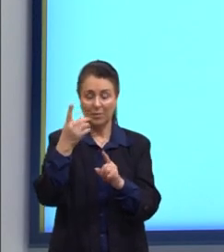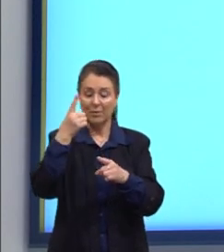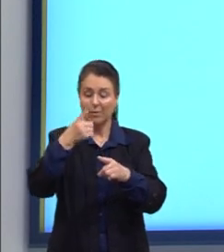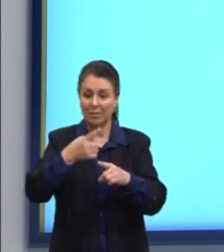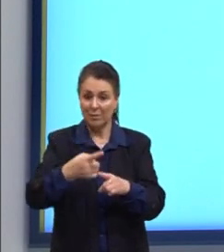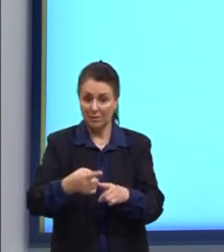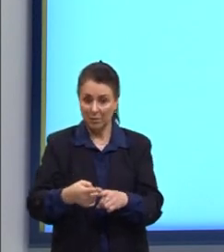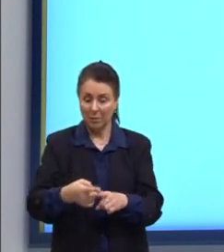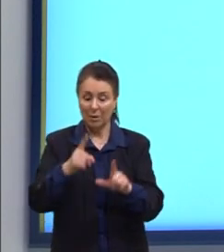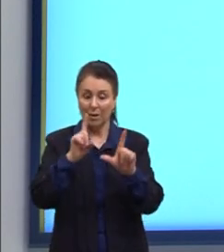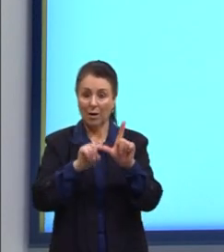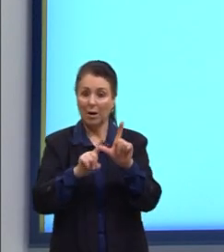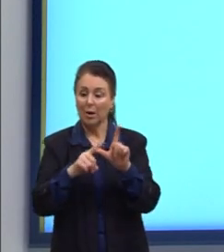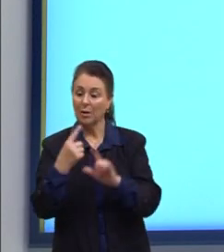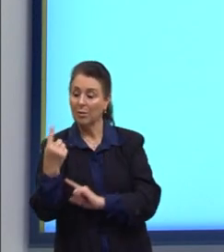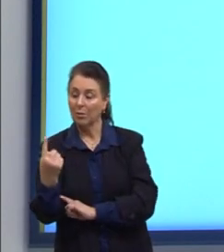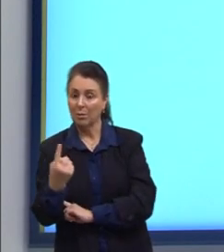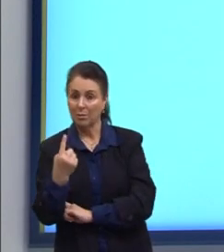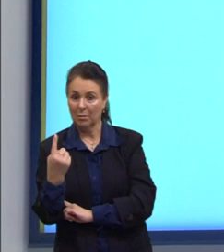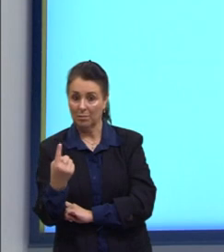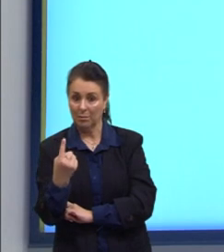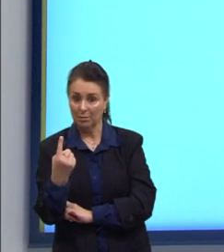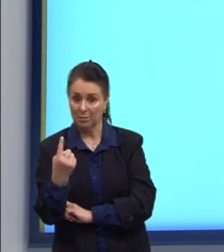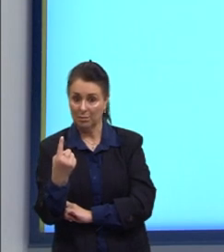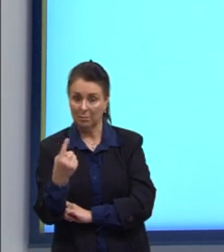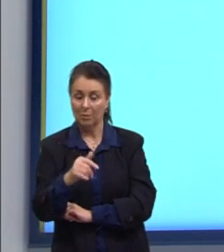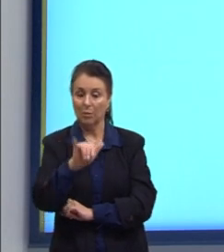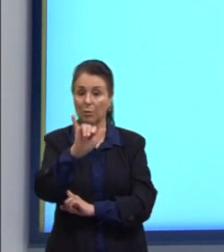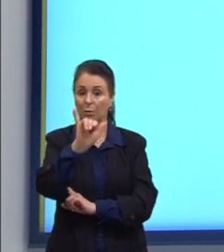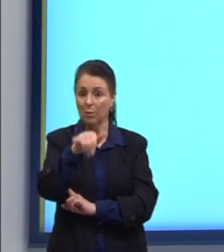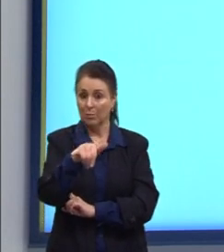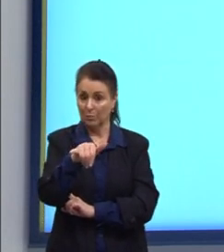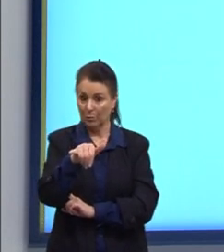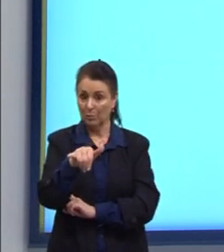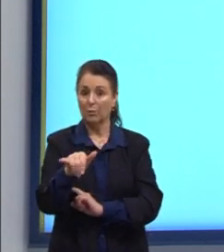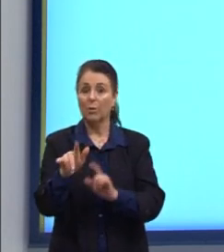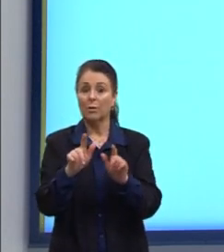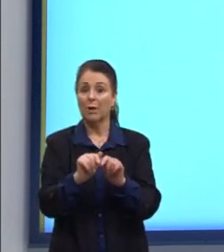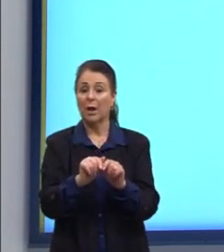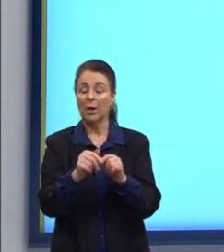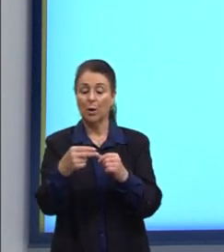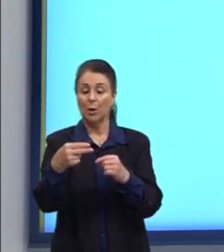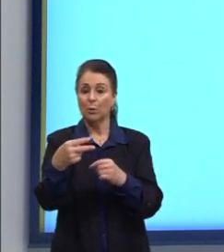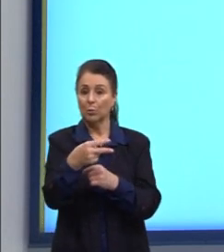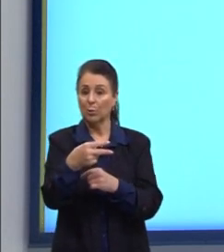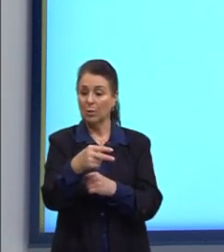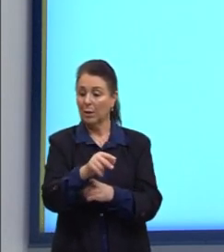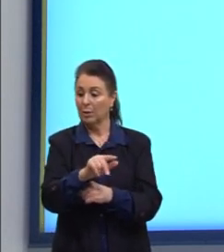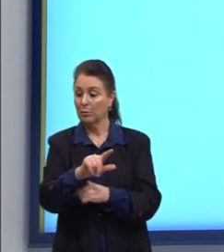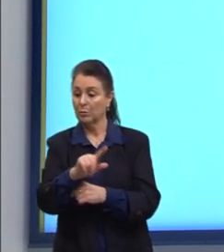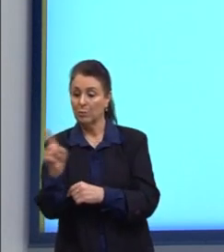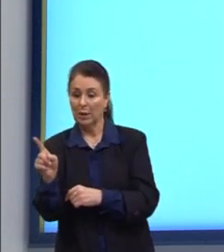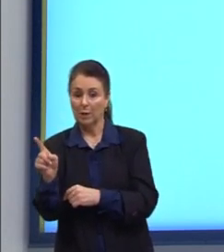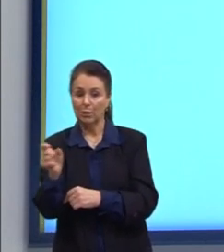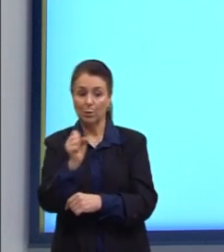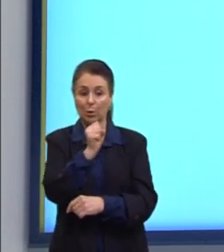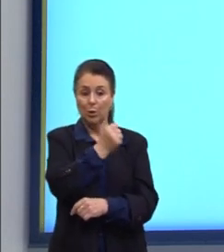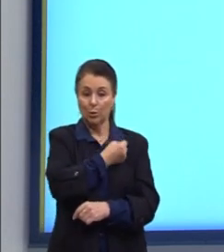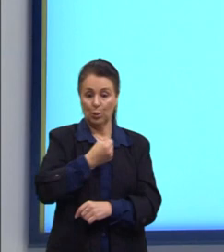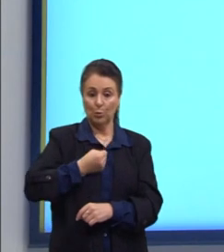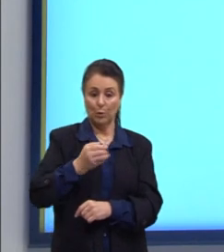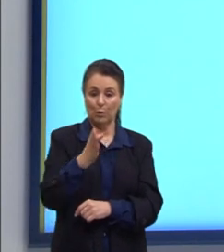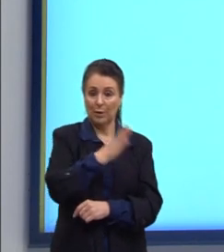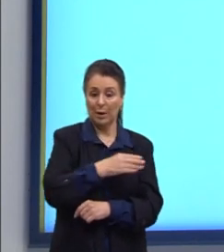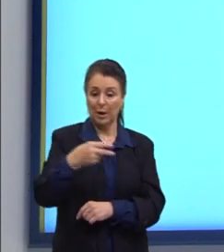a letrinha isolada né Então deixa o y em um lado da Igualdade os números do outro lado e